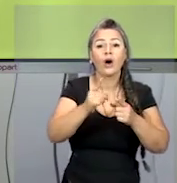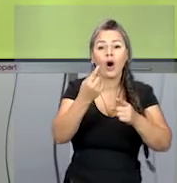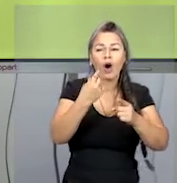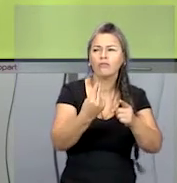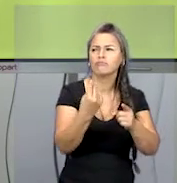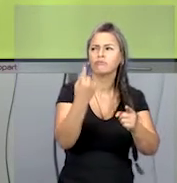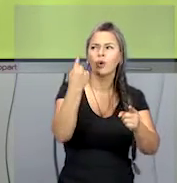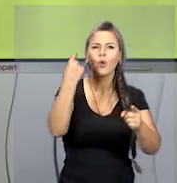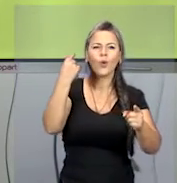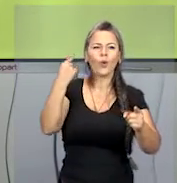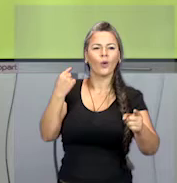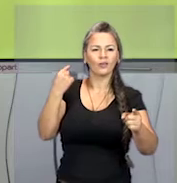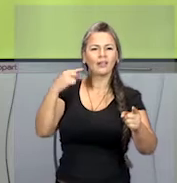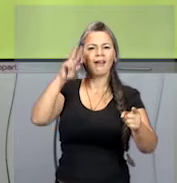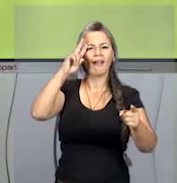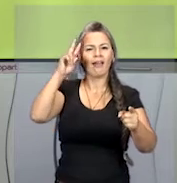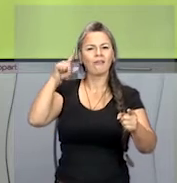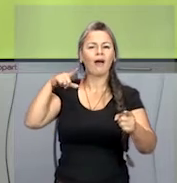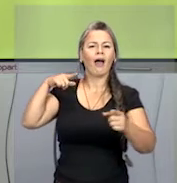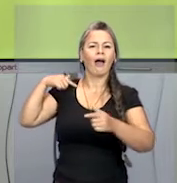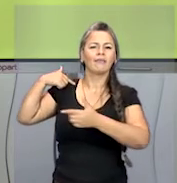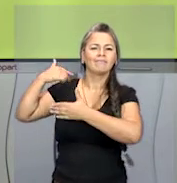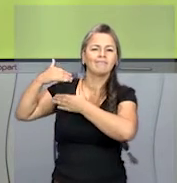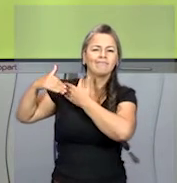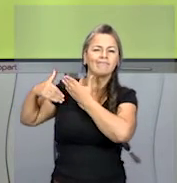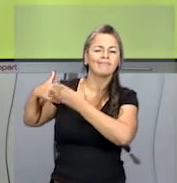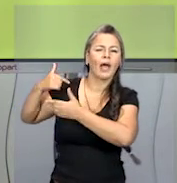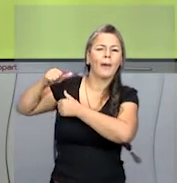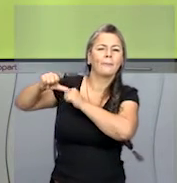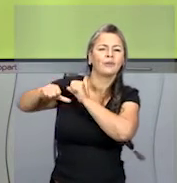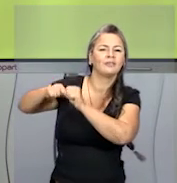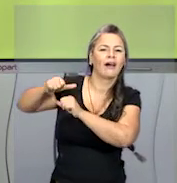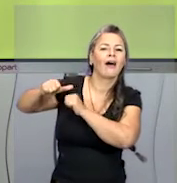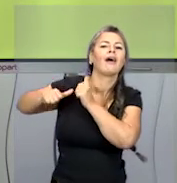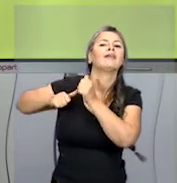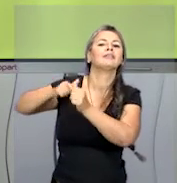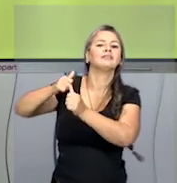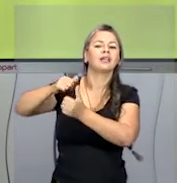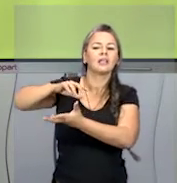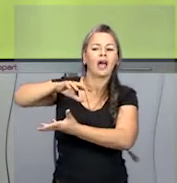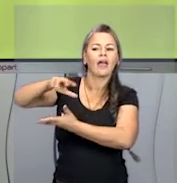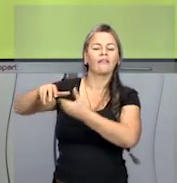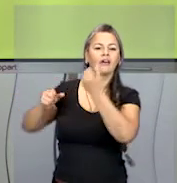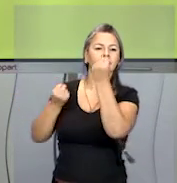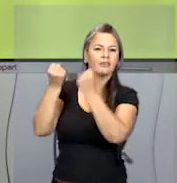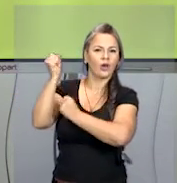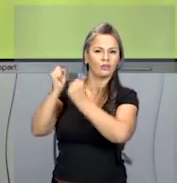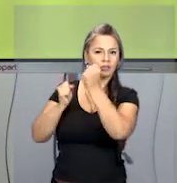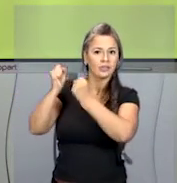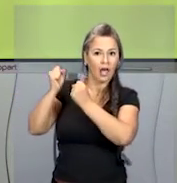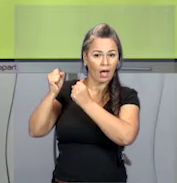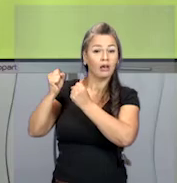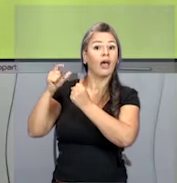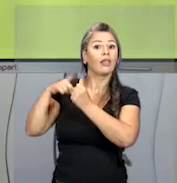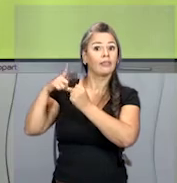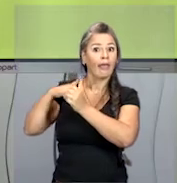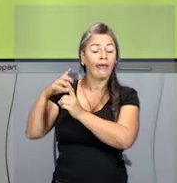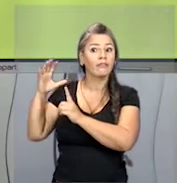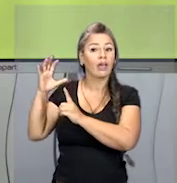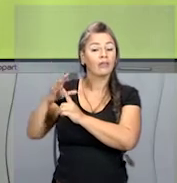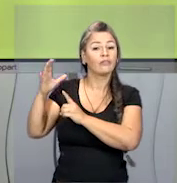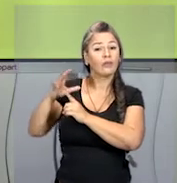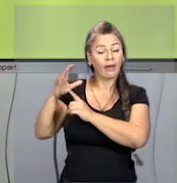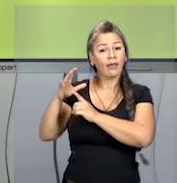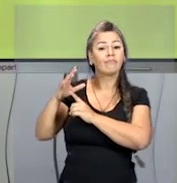desde a Revolução Industrial. E aquela dinâmica acelerada que começou com as máquinas também afetou na